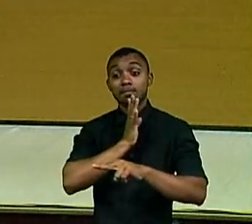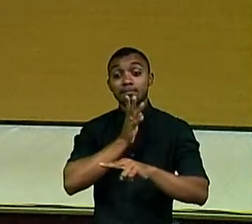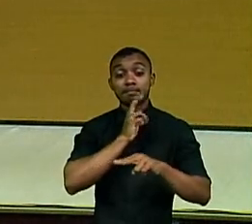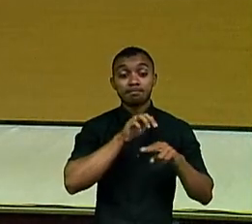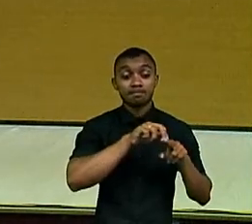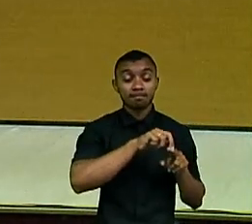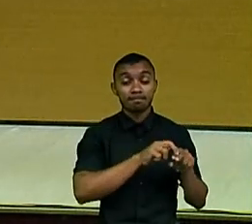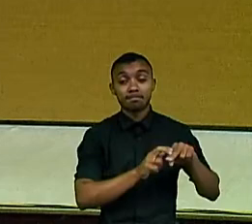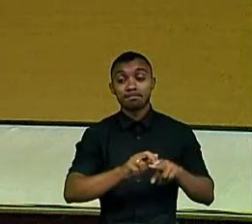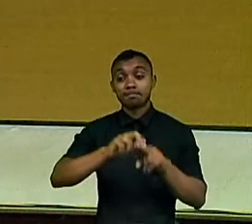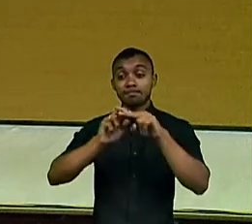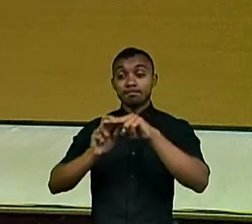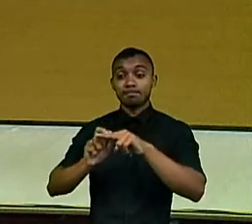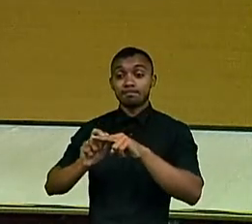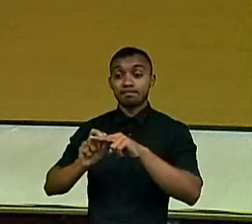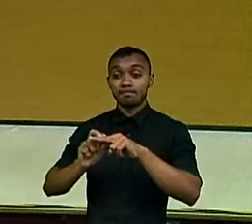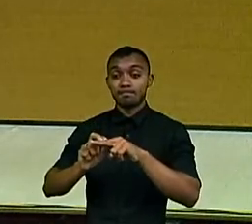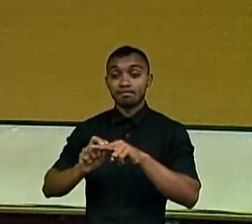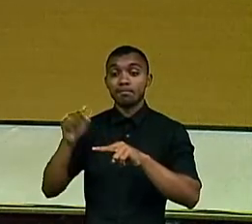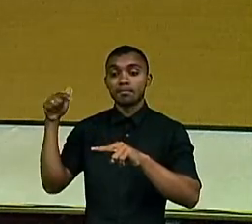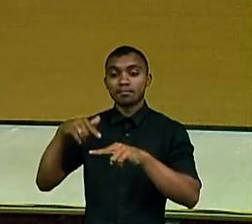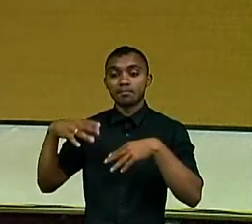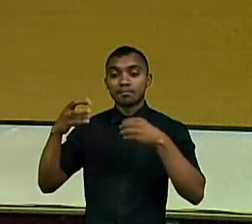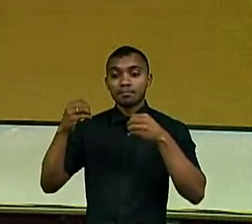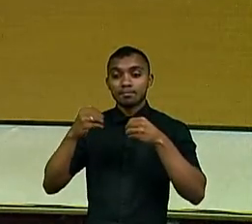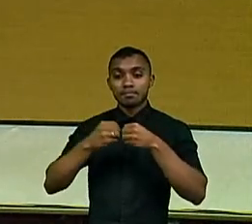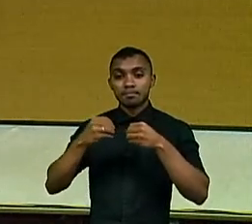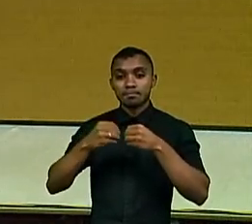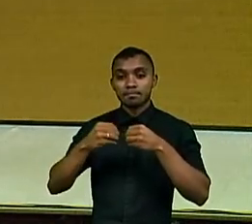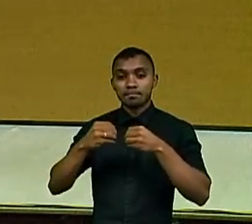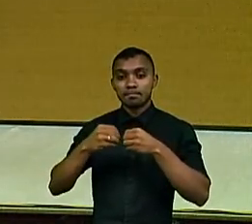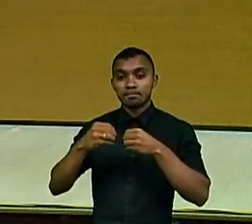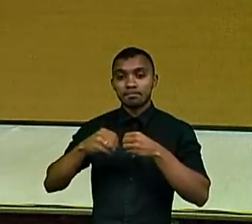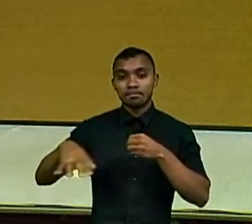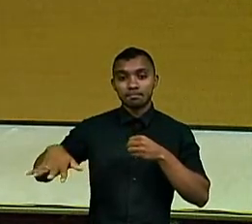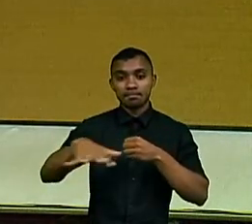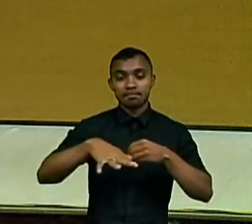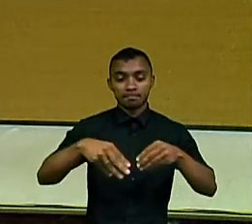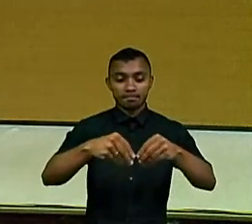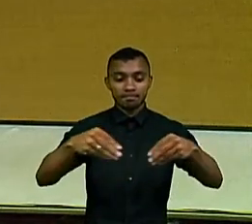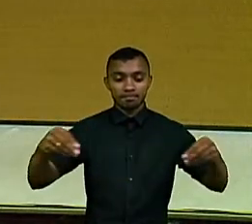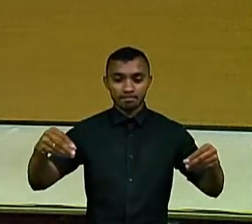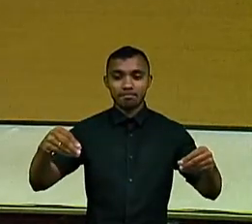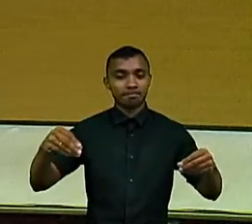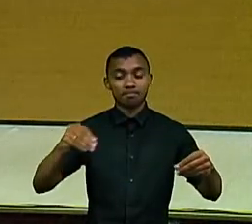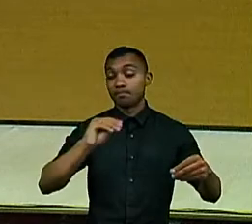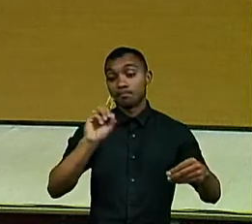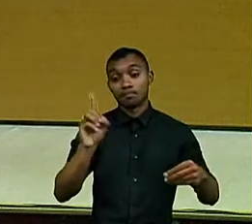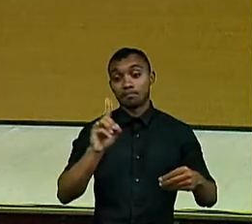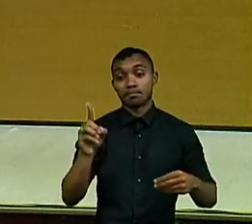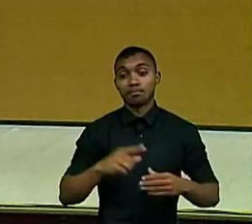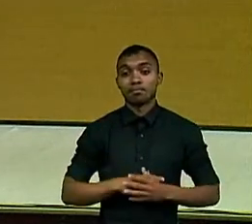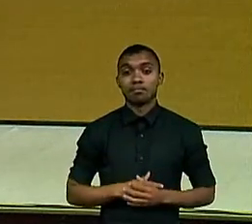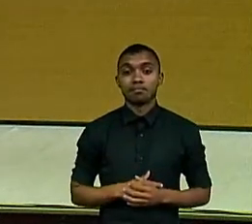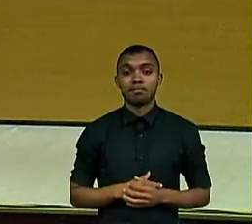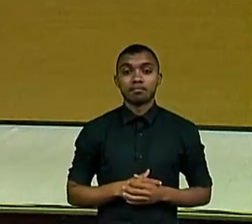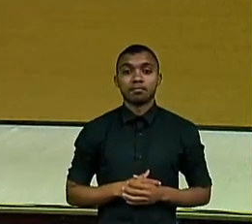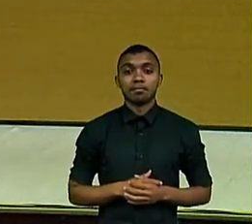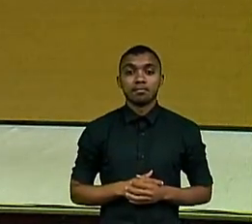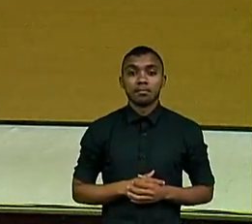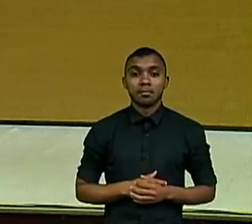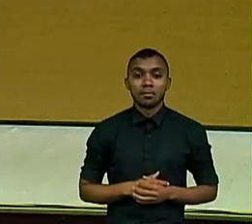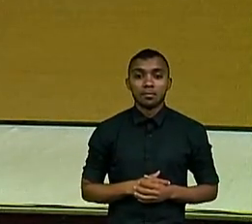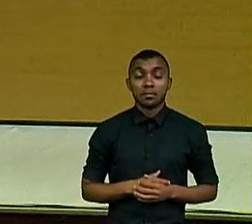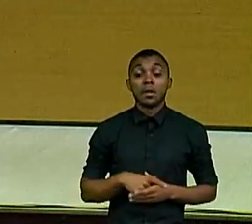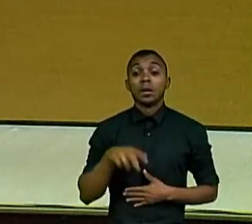uma onda próximo ali da praia né da parte da praia você